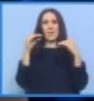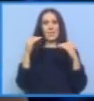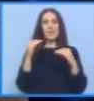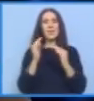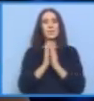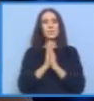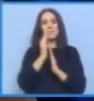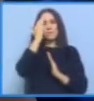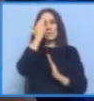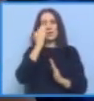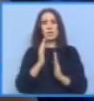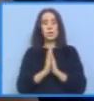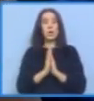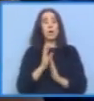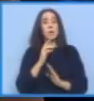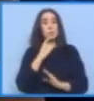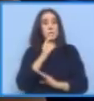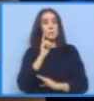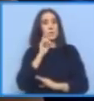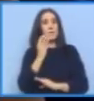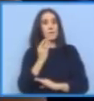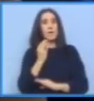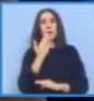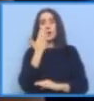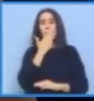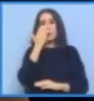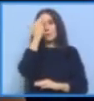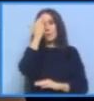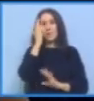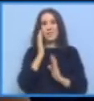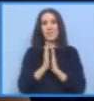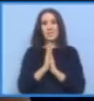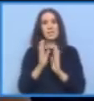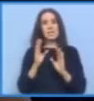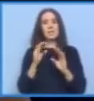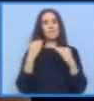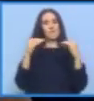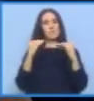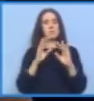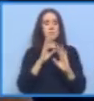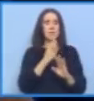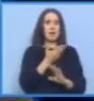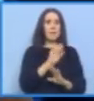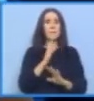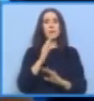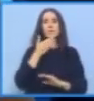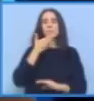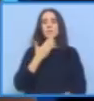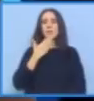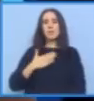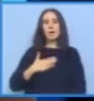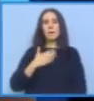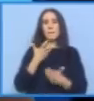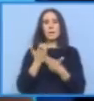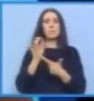moral e religiosa. Eu não estou a dizer que não sejam importantes as aulas de moral e as catequeses, mas há experiências que marcam. Por exemplo, fazer